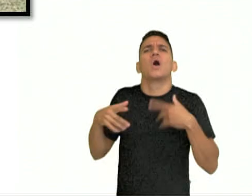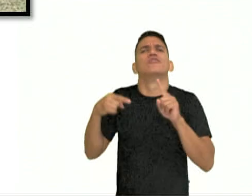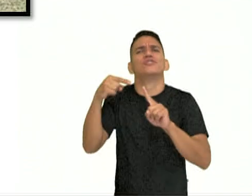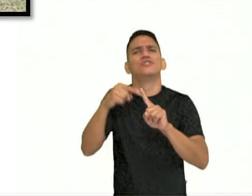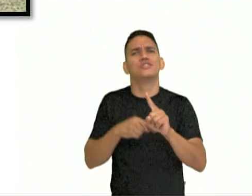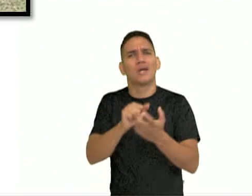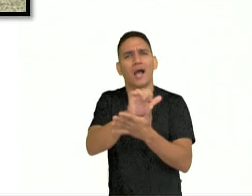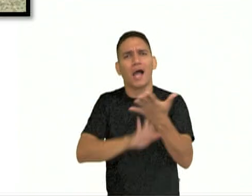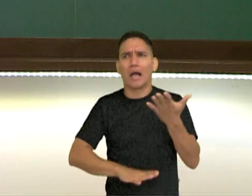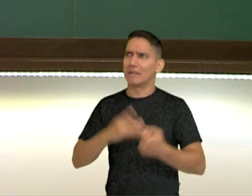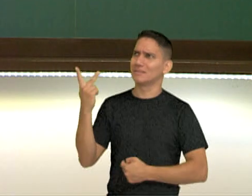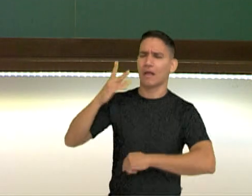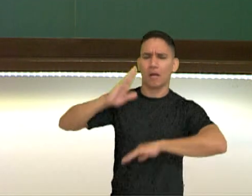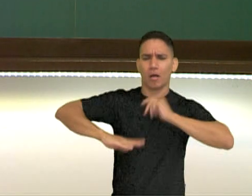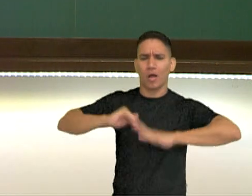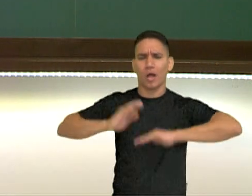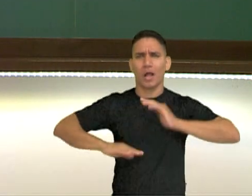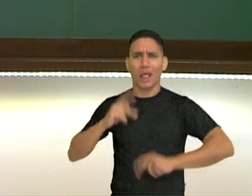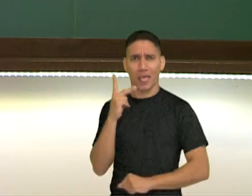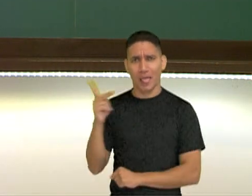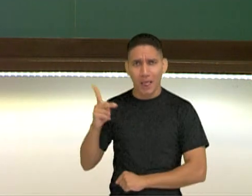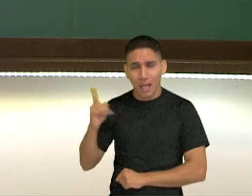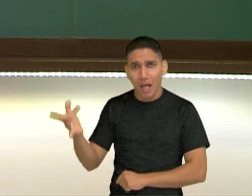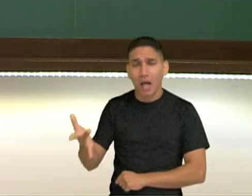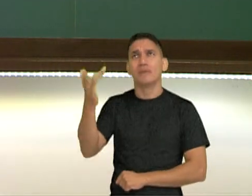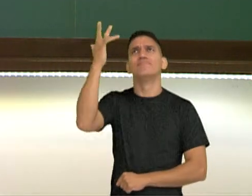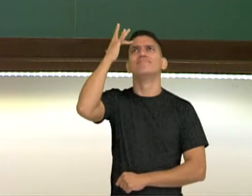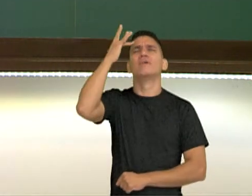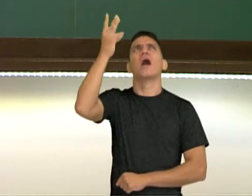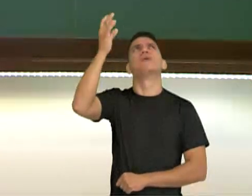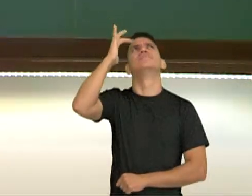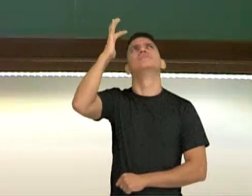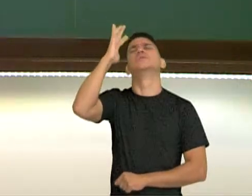atividade profissional vem à mente? Pensar.